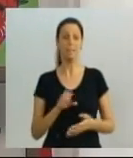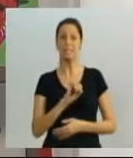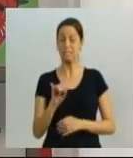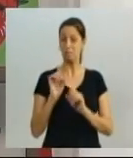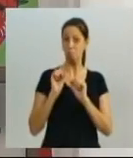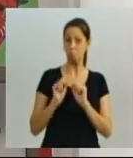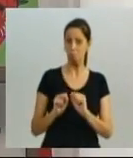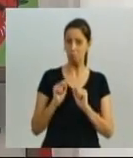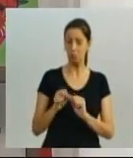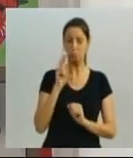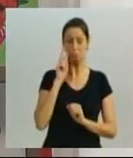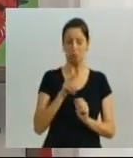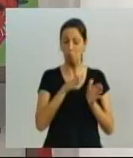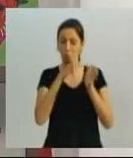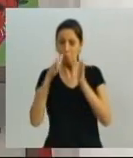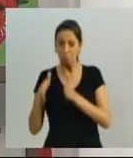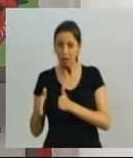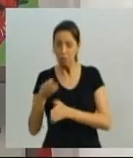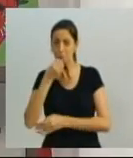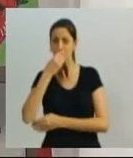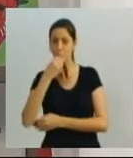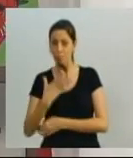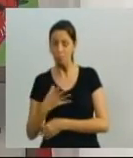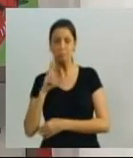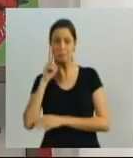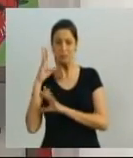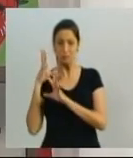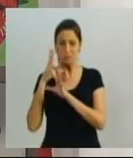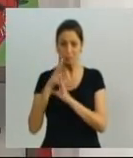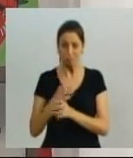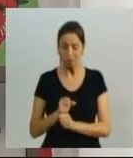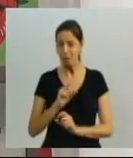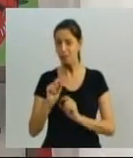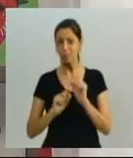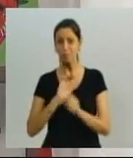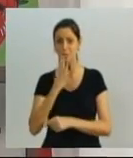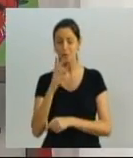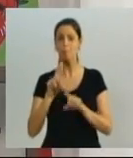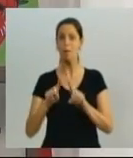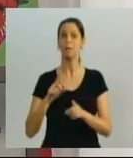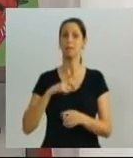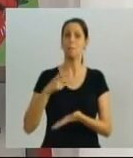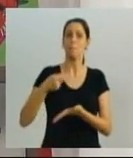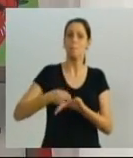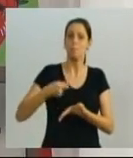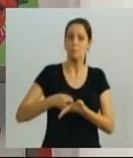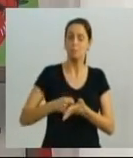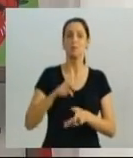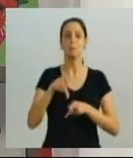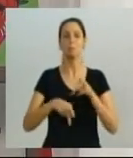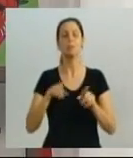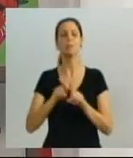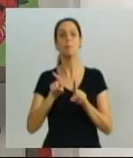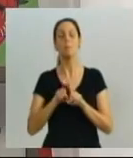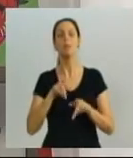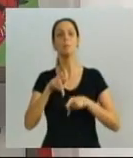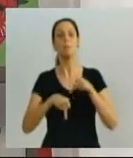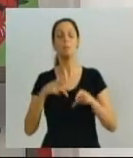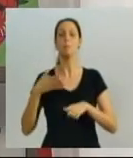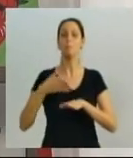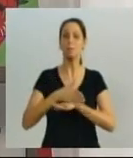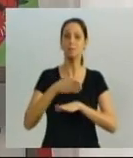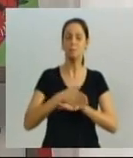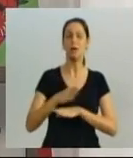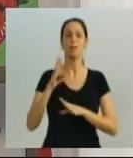podemos ver um lado bom dessa história toda, é que a pressão popular, a participação popular através das